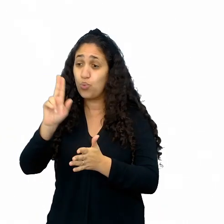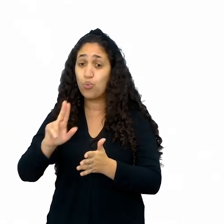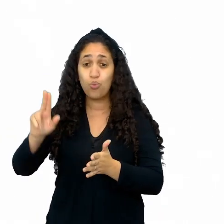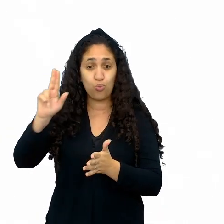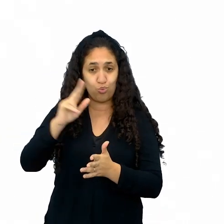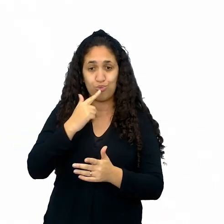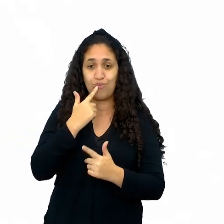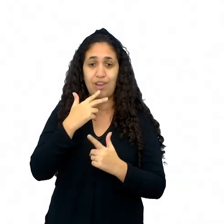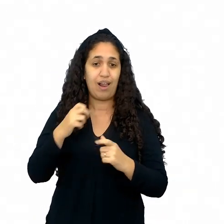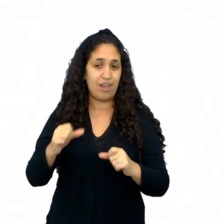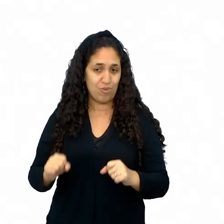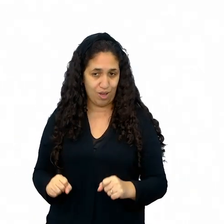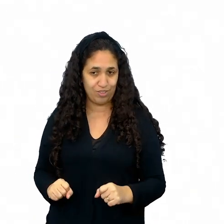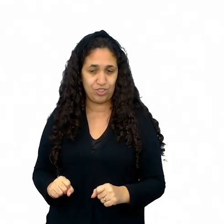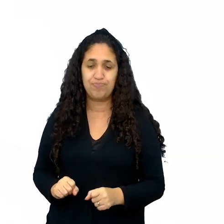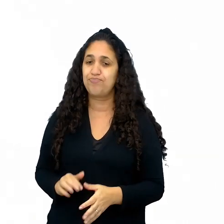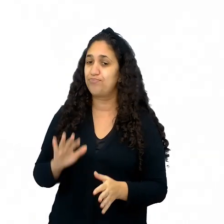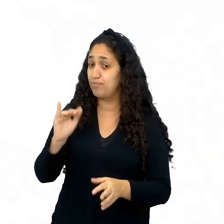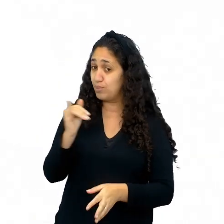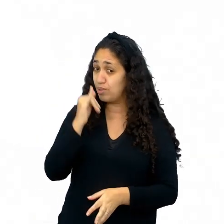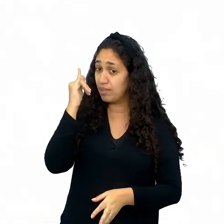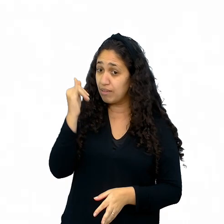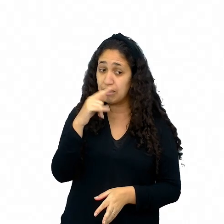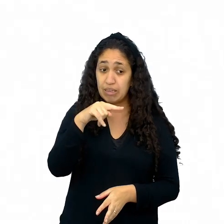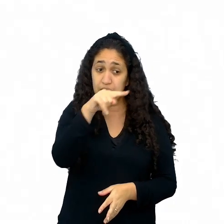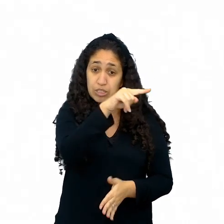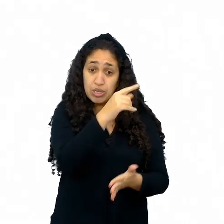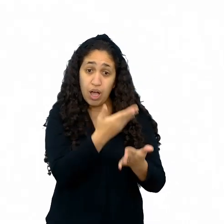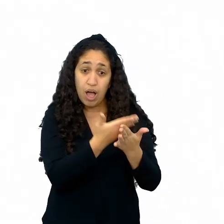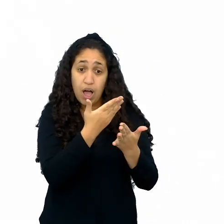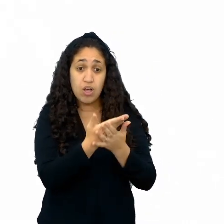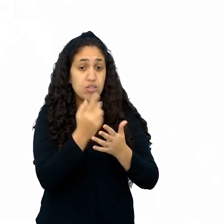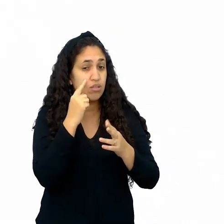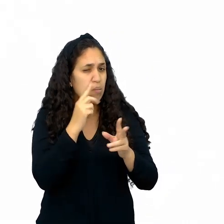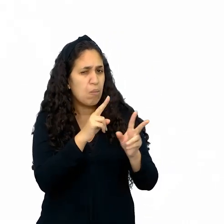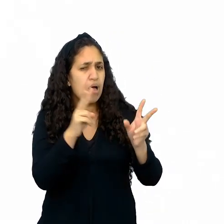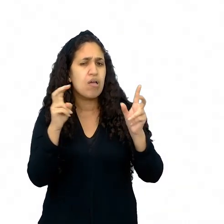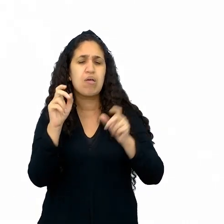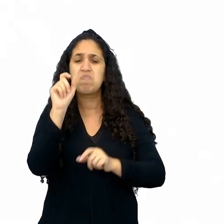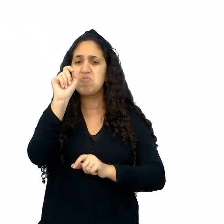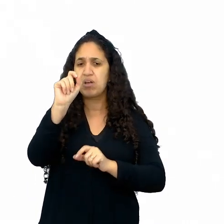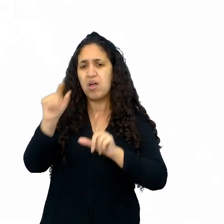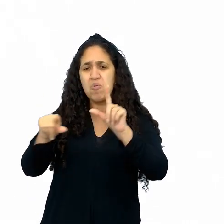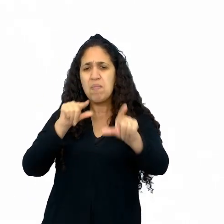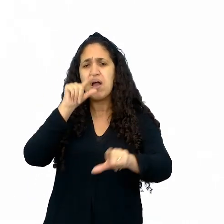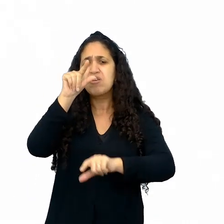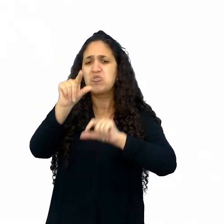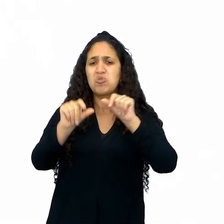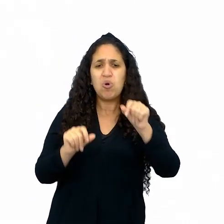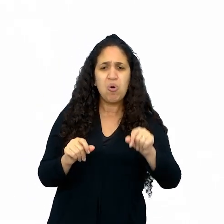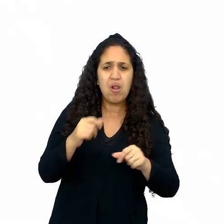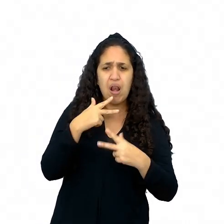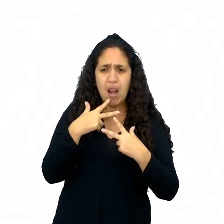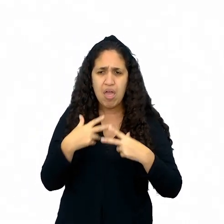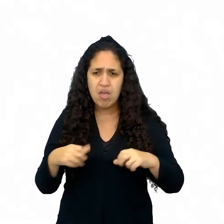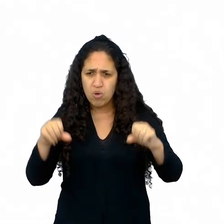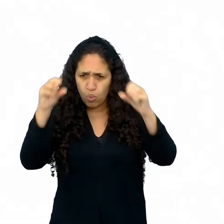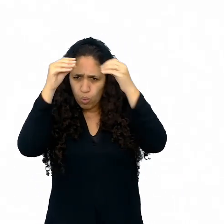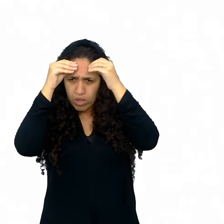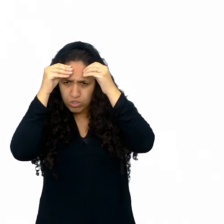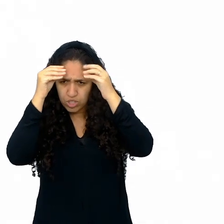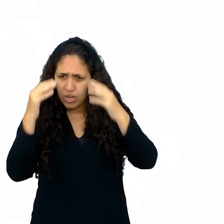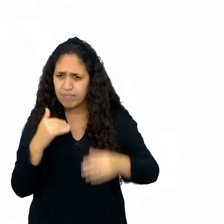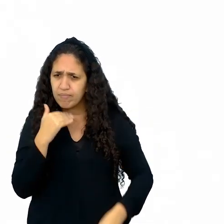da linguagem. É importante que os nossos estudantes percebam que nenhuma escolha linguística é por acaso.